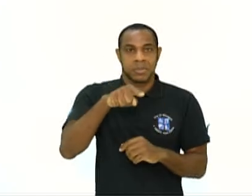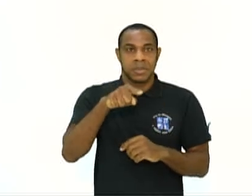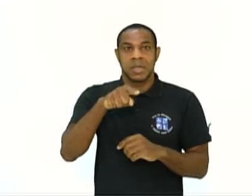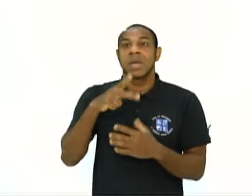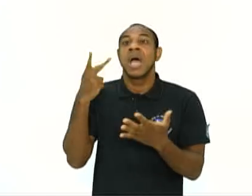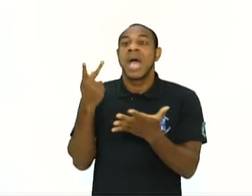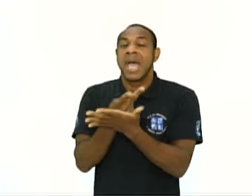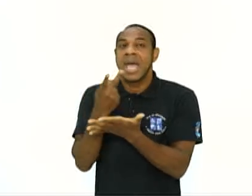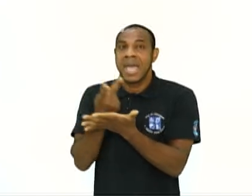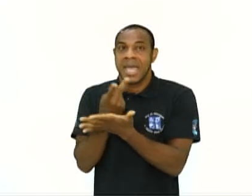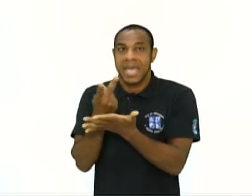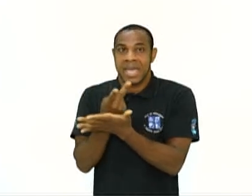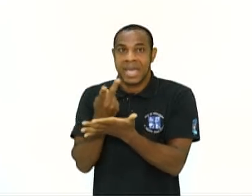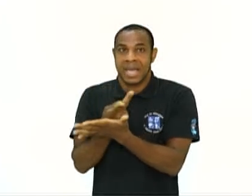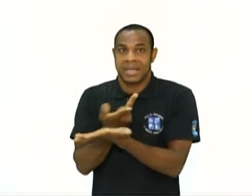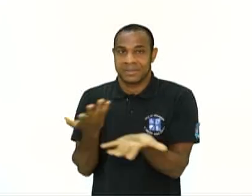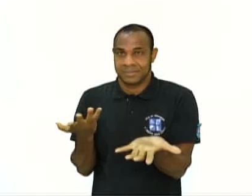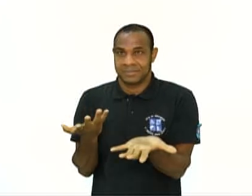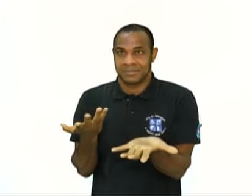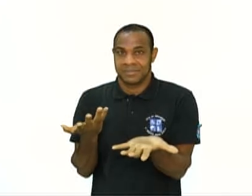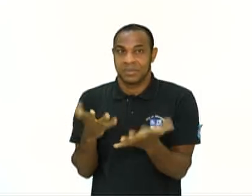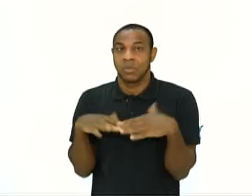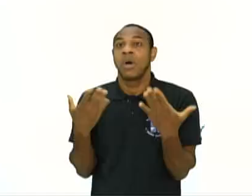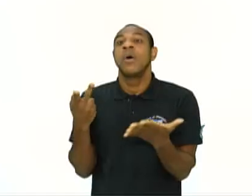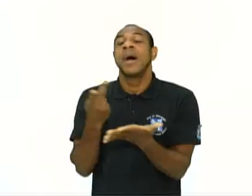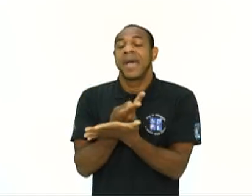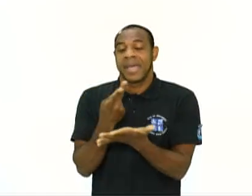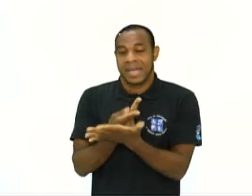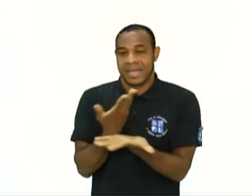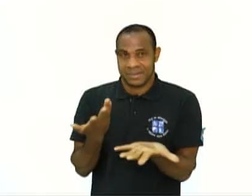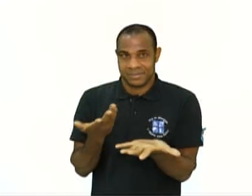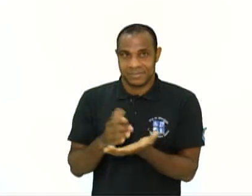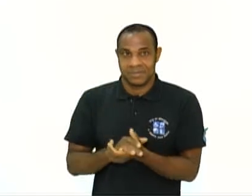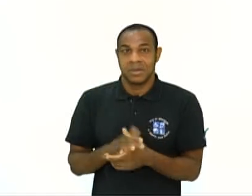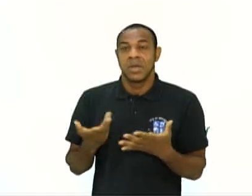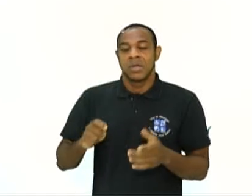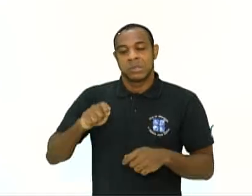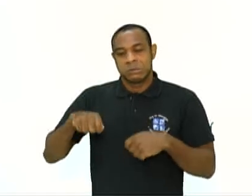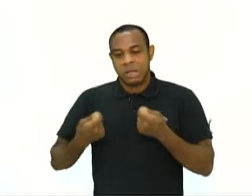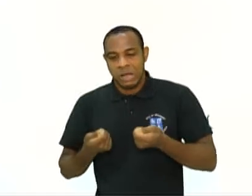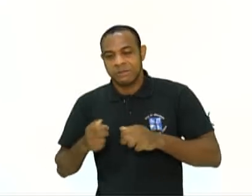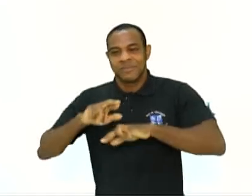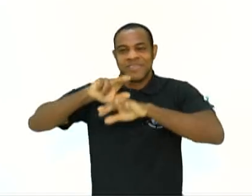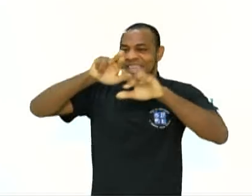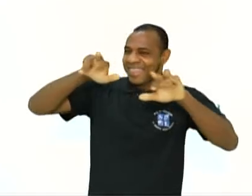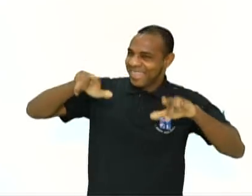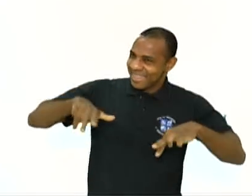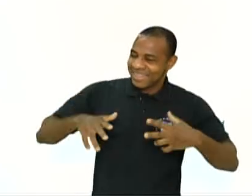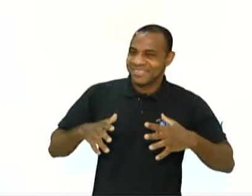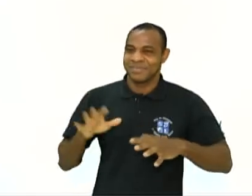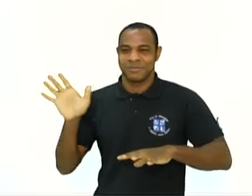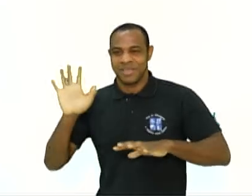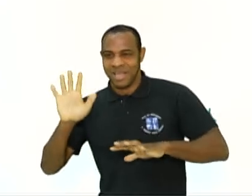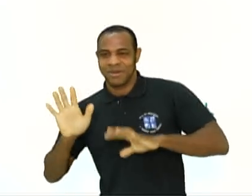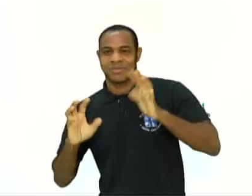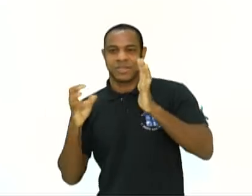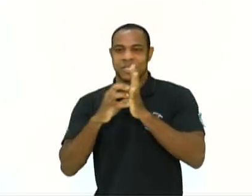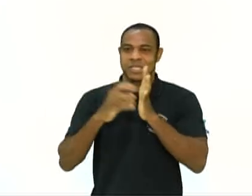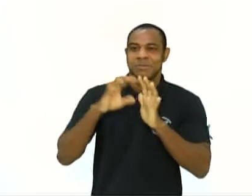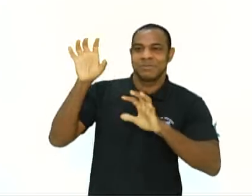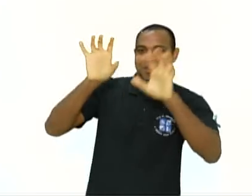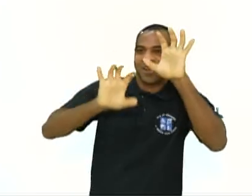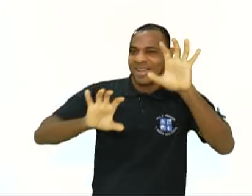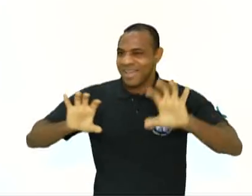tudo aquilo que nós falamos nessa aula, sobre os sinais que são diferentes em cada região, sobre a diversidade cultural. Eu vou